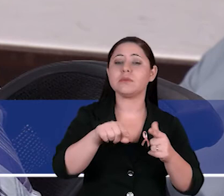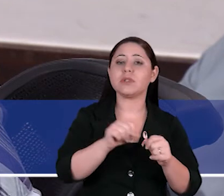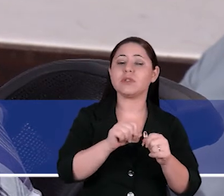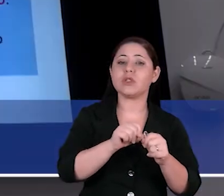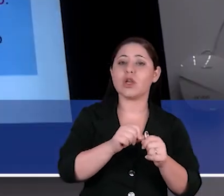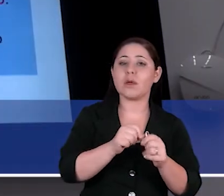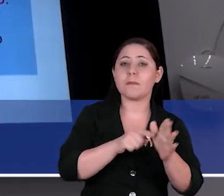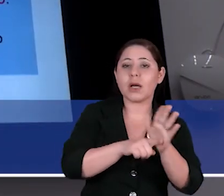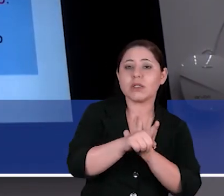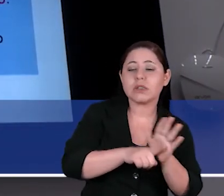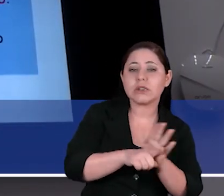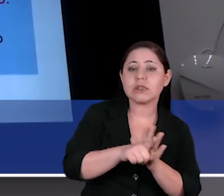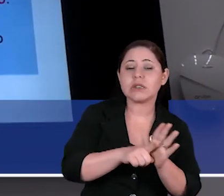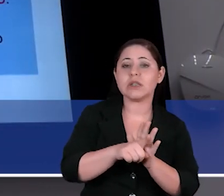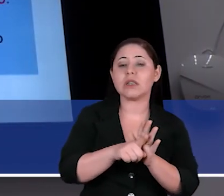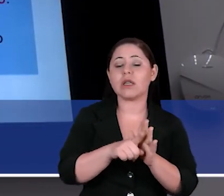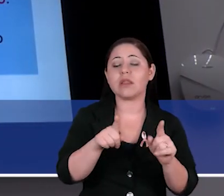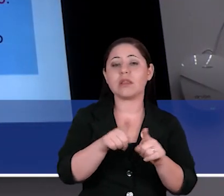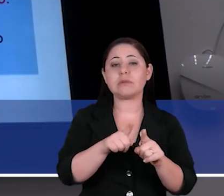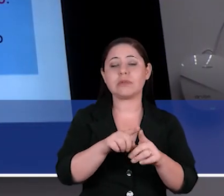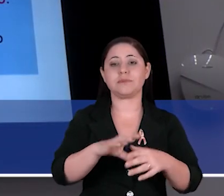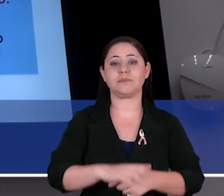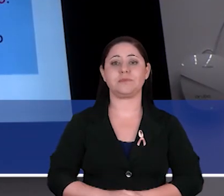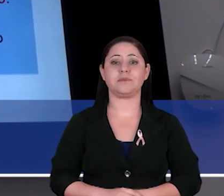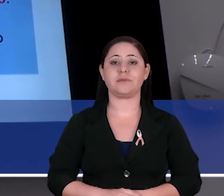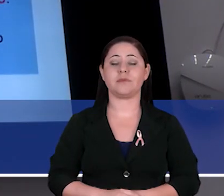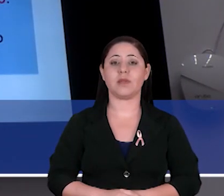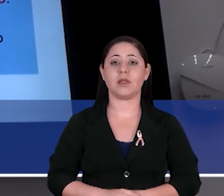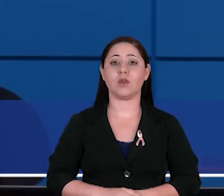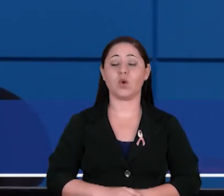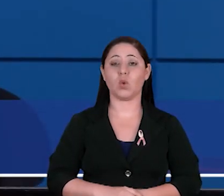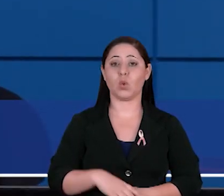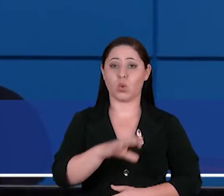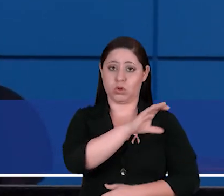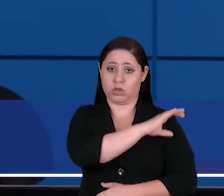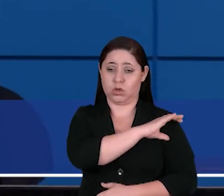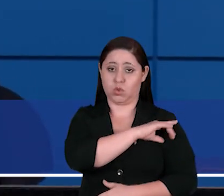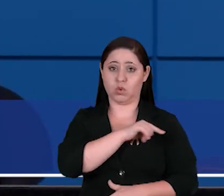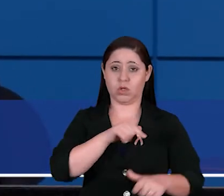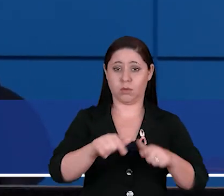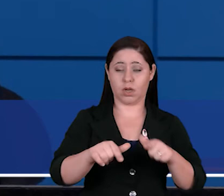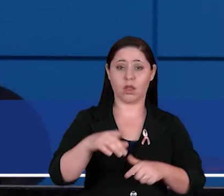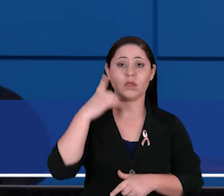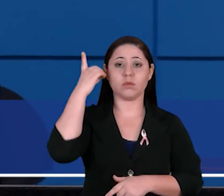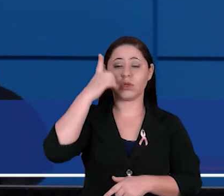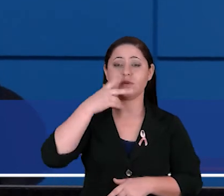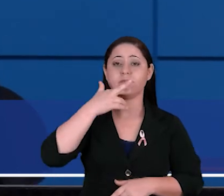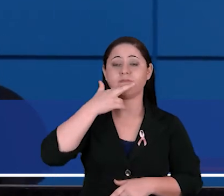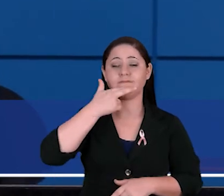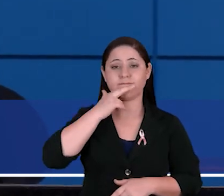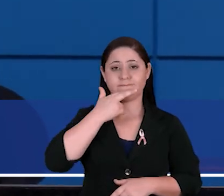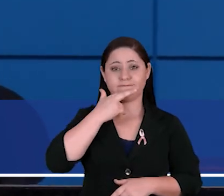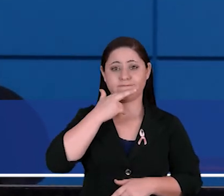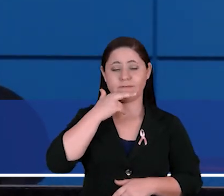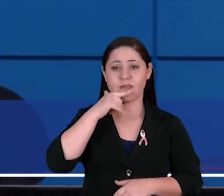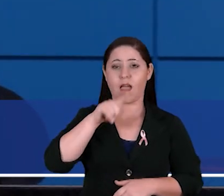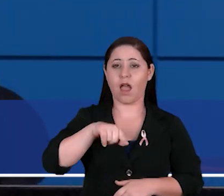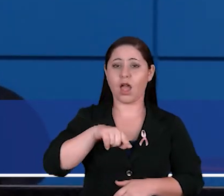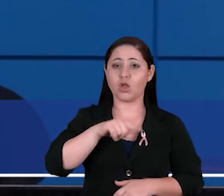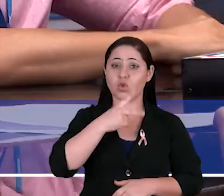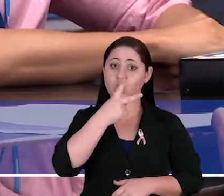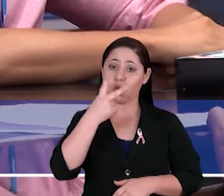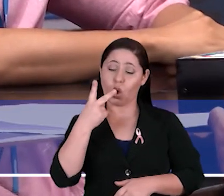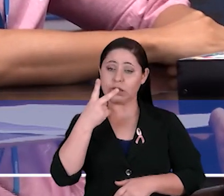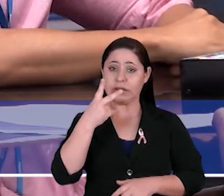resultados obtidos em pesquisas farmacológicas e em epidemiologia. Segundo o coordenador do grupo de trabalho, deputado Renato